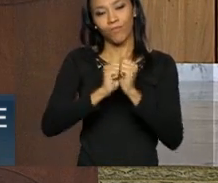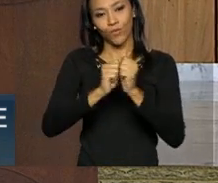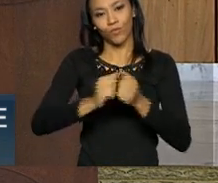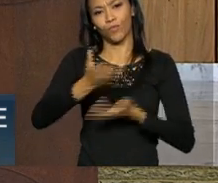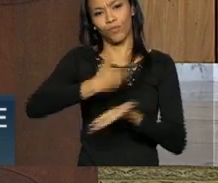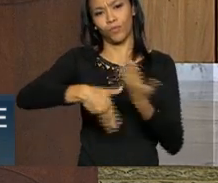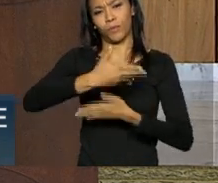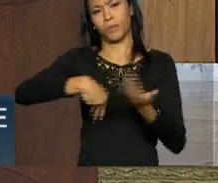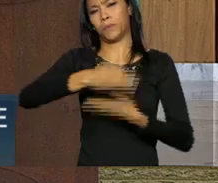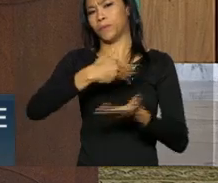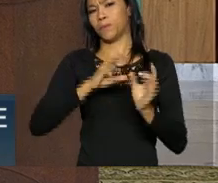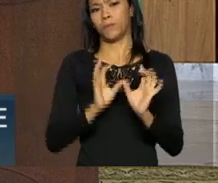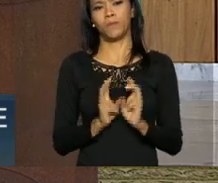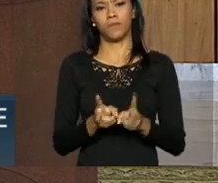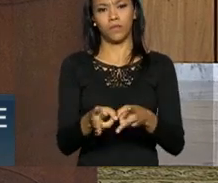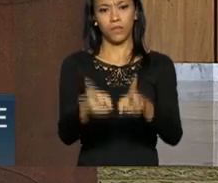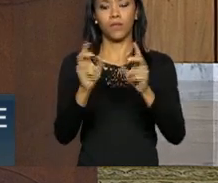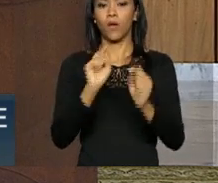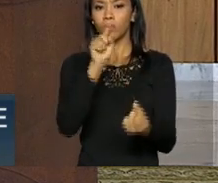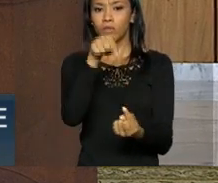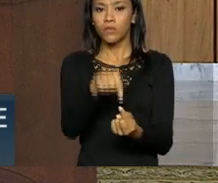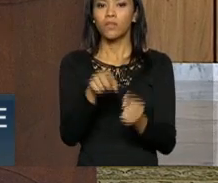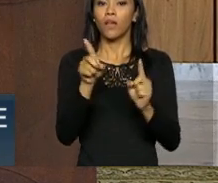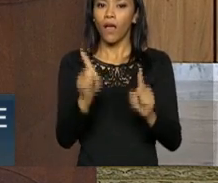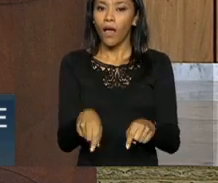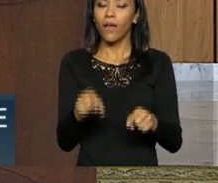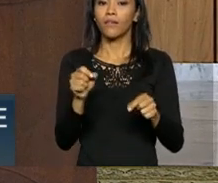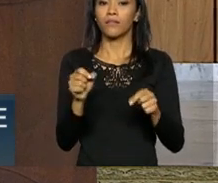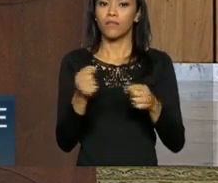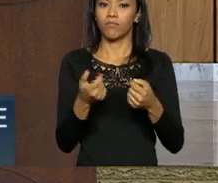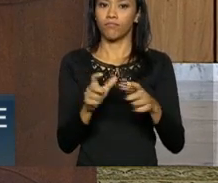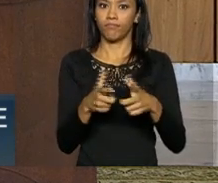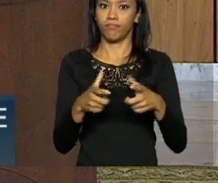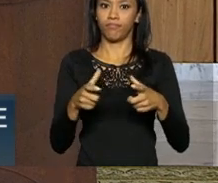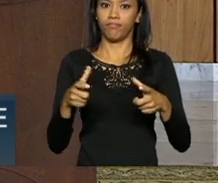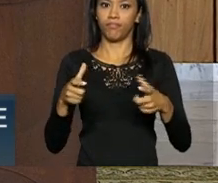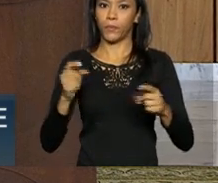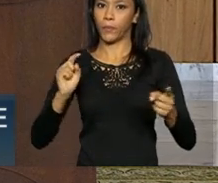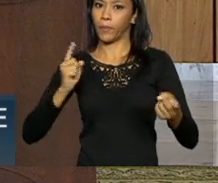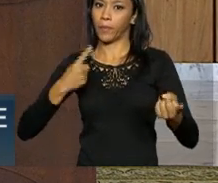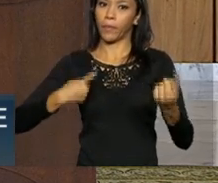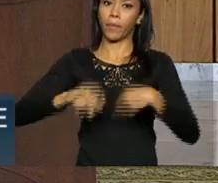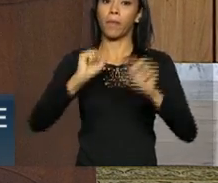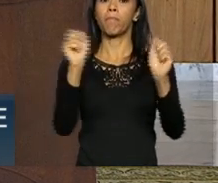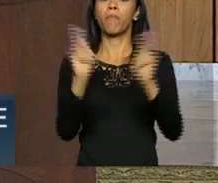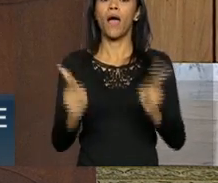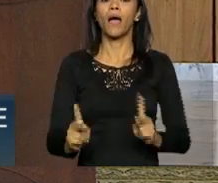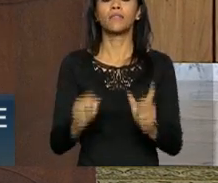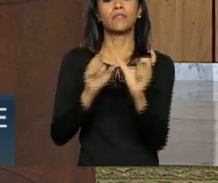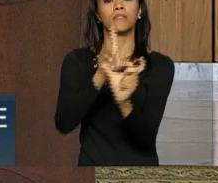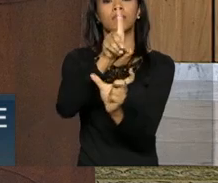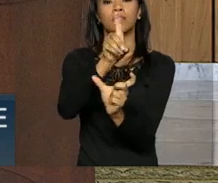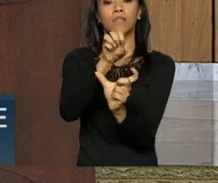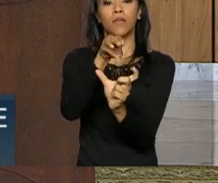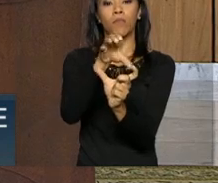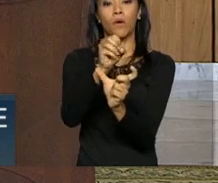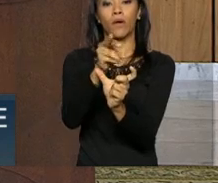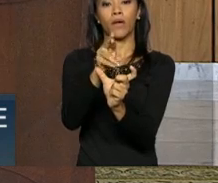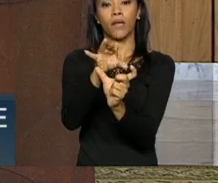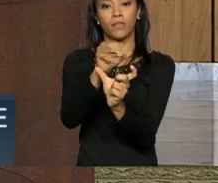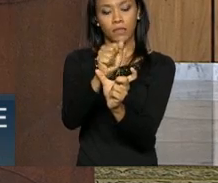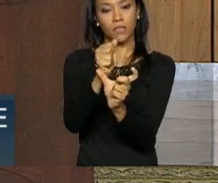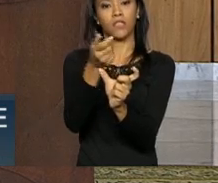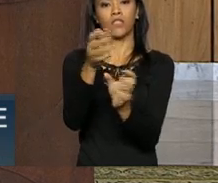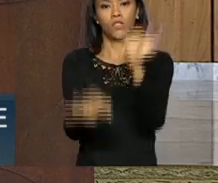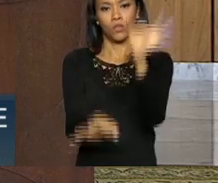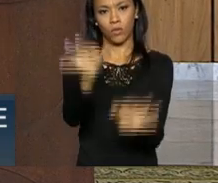na consolidação de um espaço de crescimento, de paz, de democracia, justiça